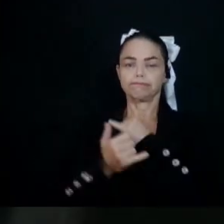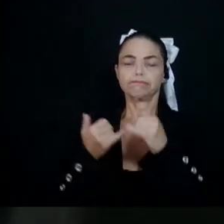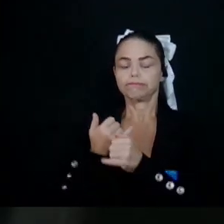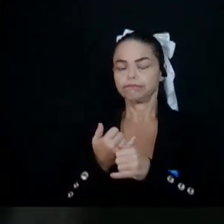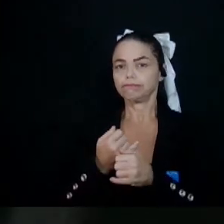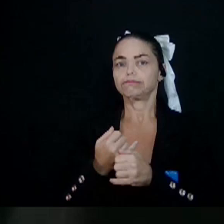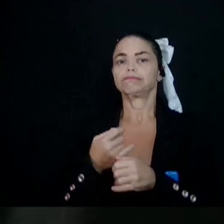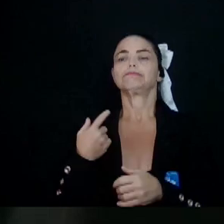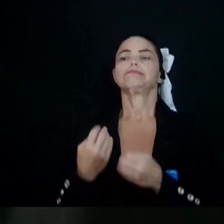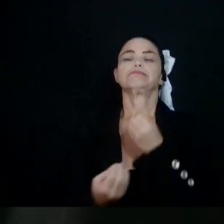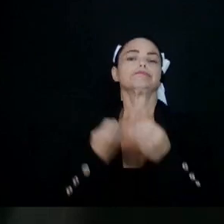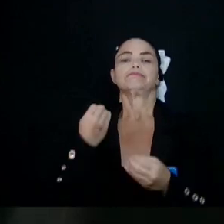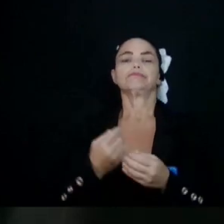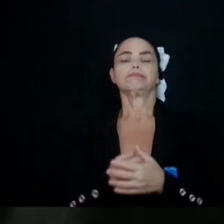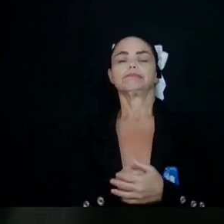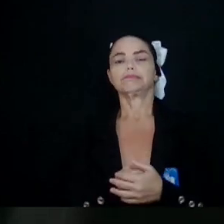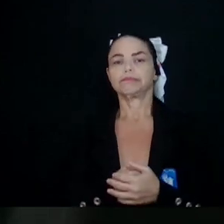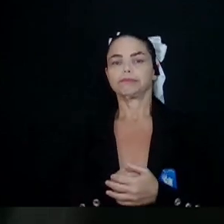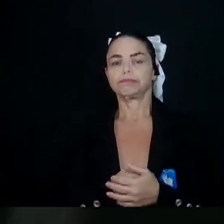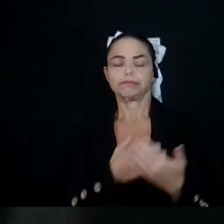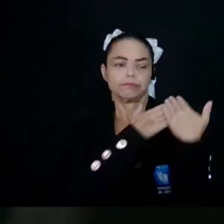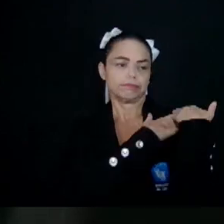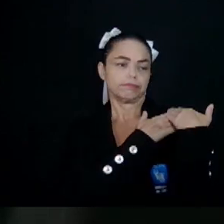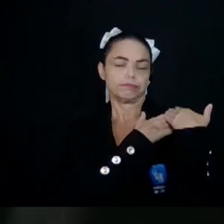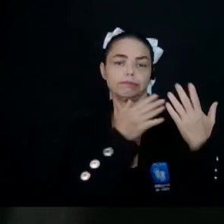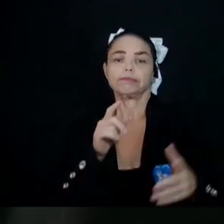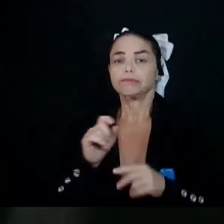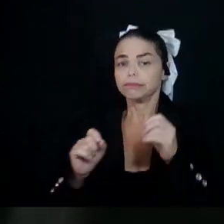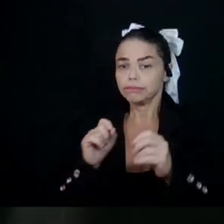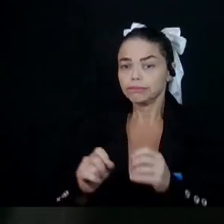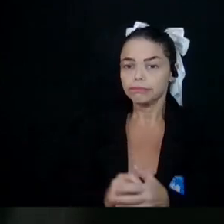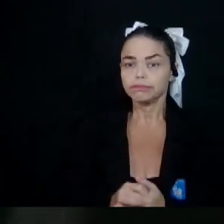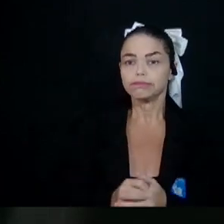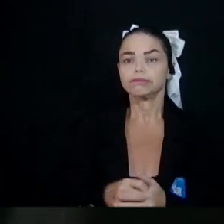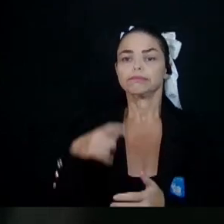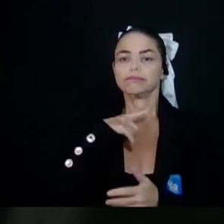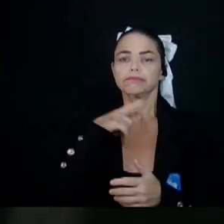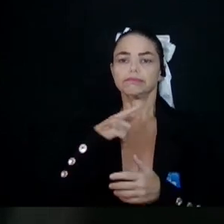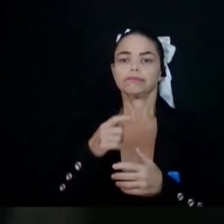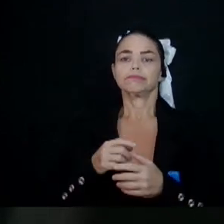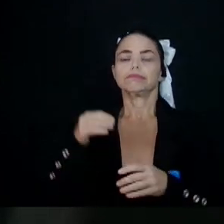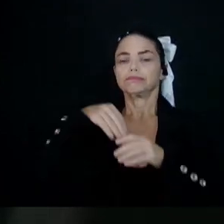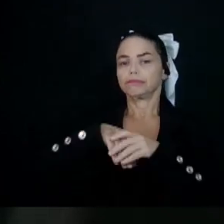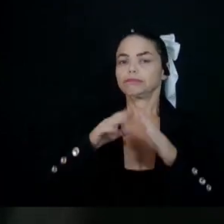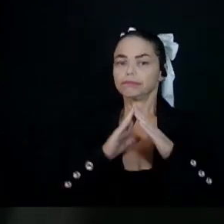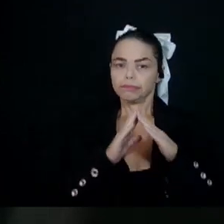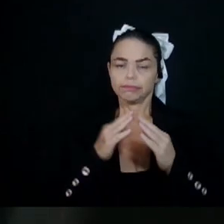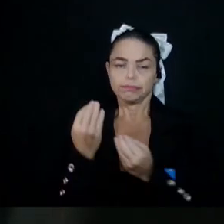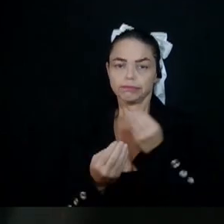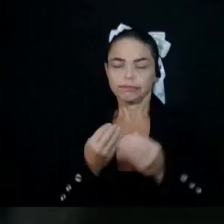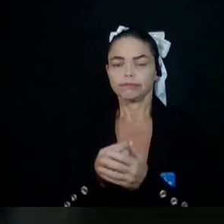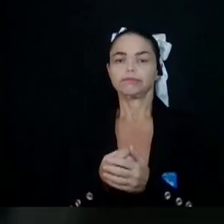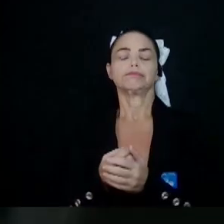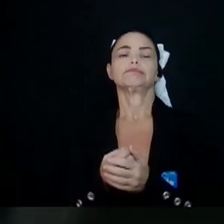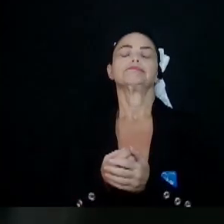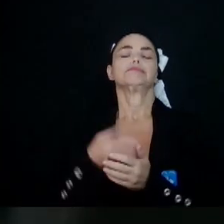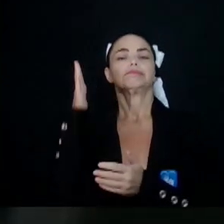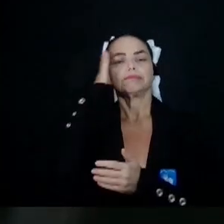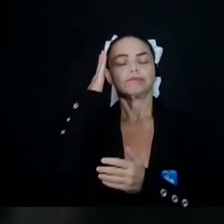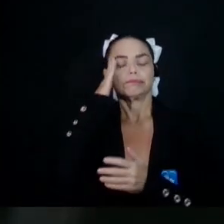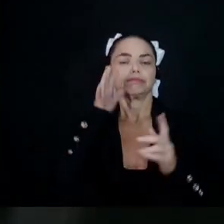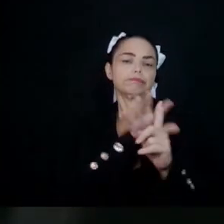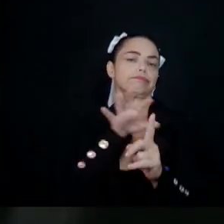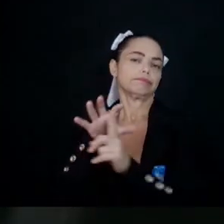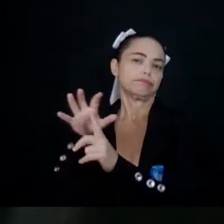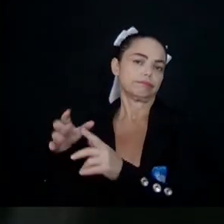gente faz isso. A responsabilidade é de quem? Como a gente deve fazer isso dentro de casa? Então, vamos entender os impactos